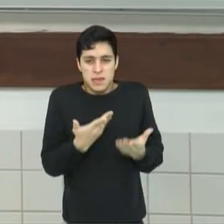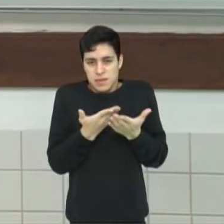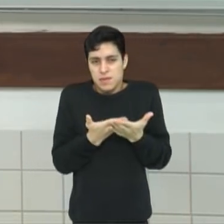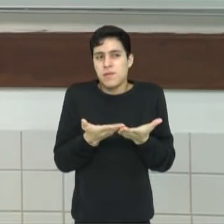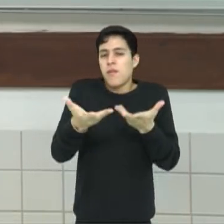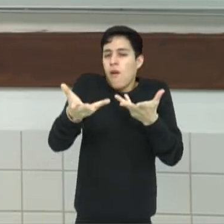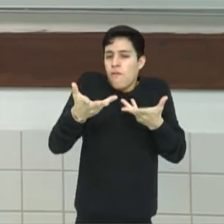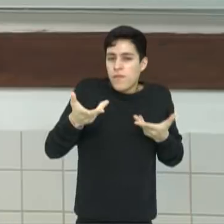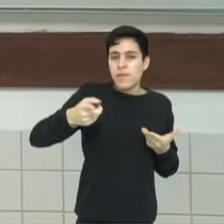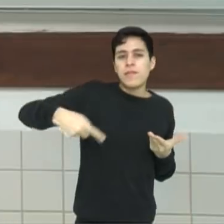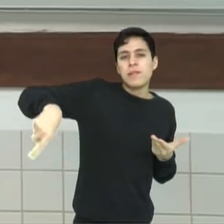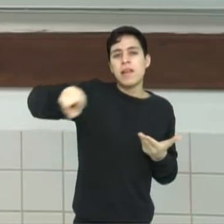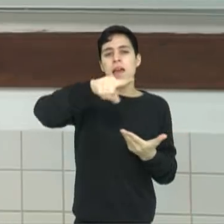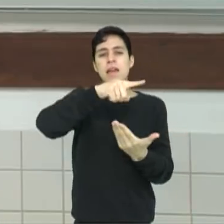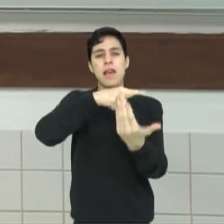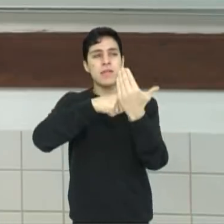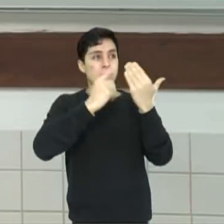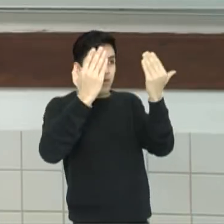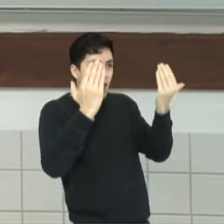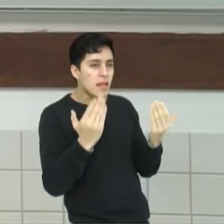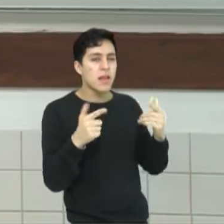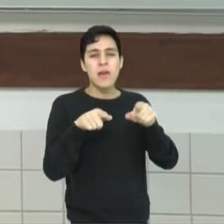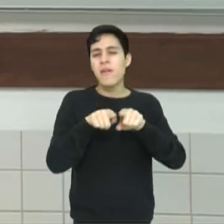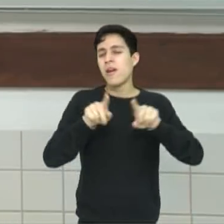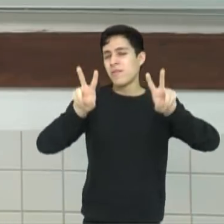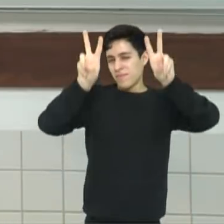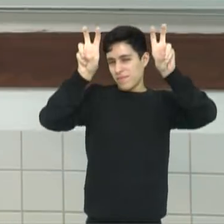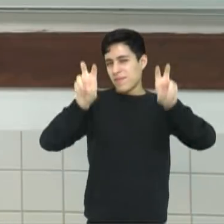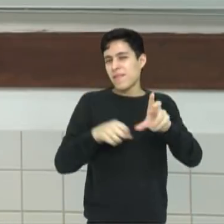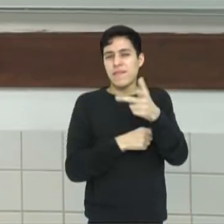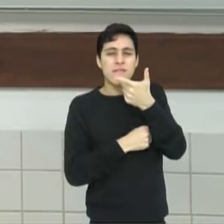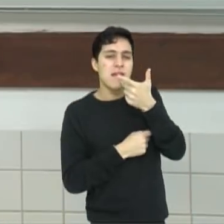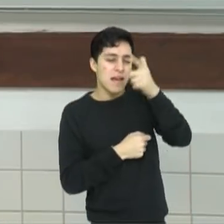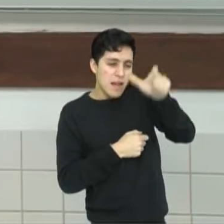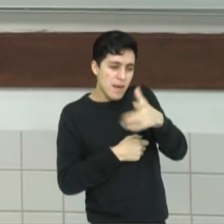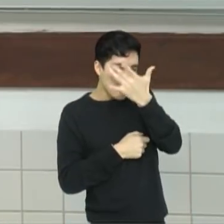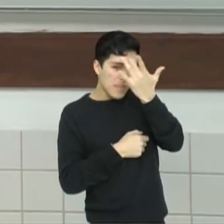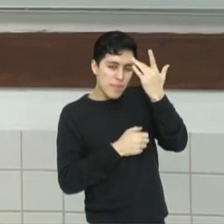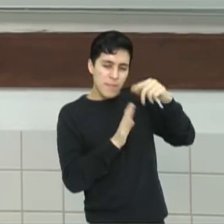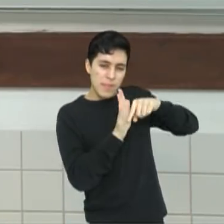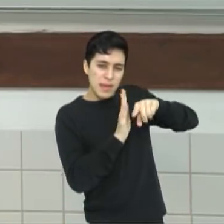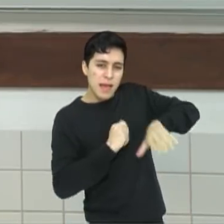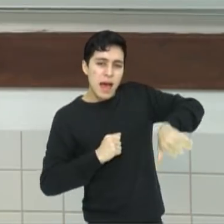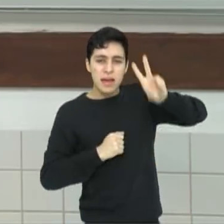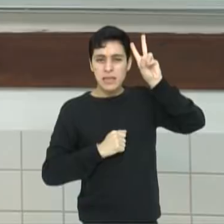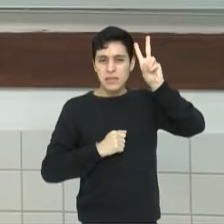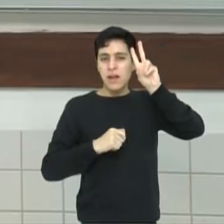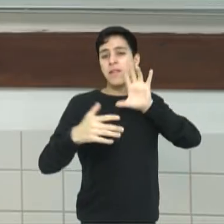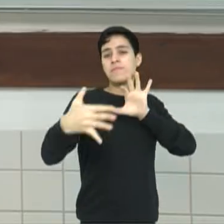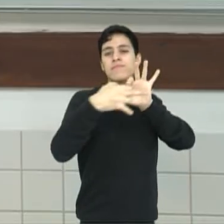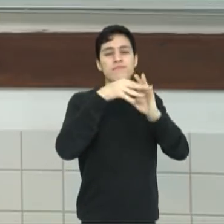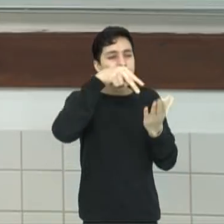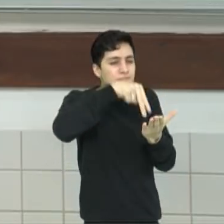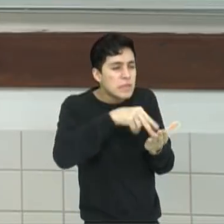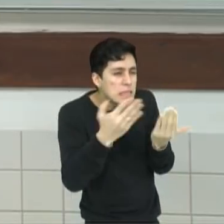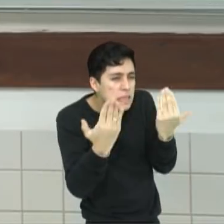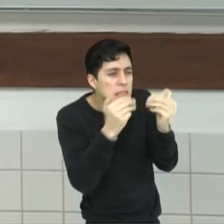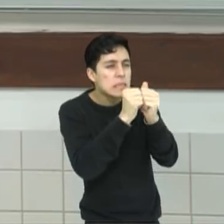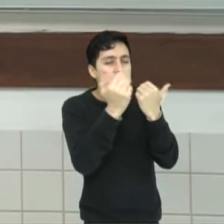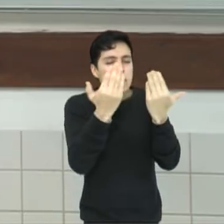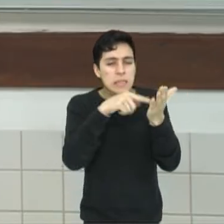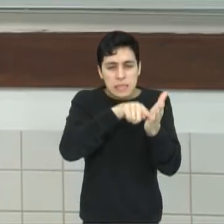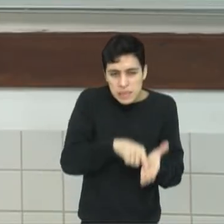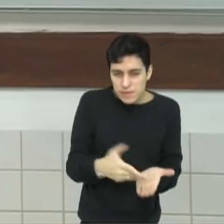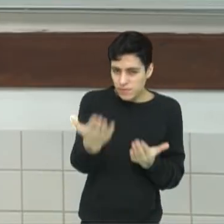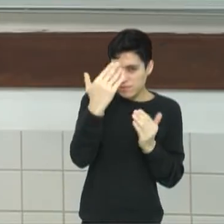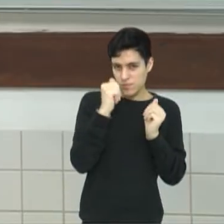participar dessa análise, como a gente diria, né, os historiadores ativos da nossa aula. E embarque nessa e façam junto comigo